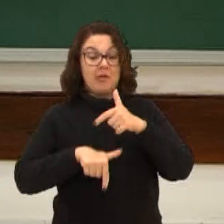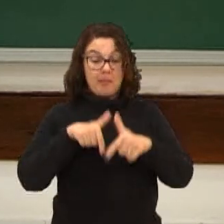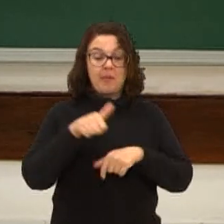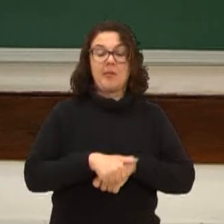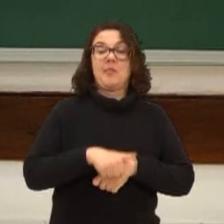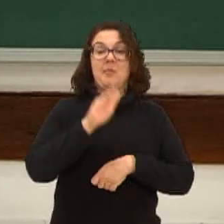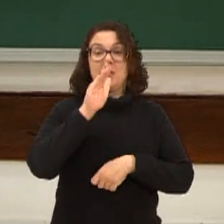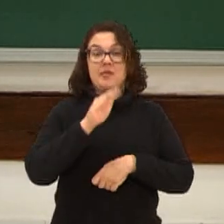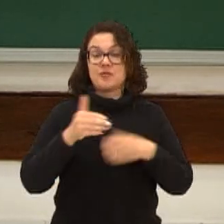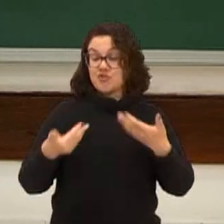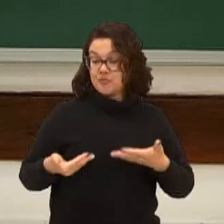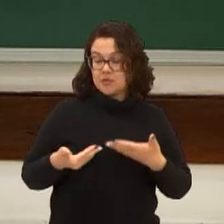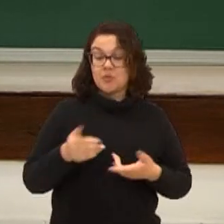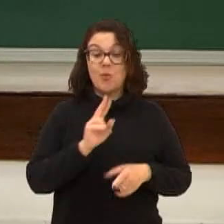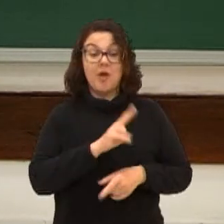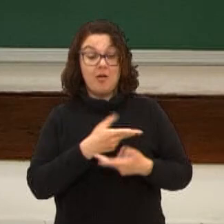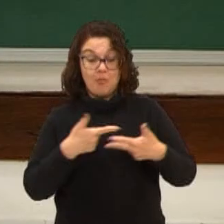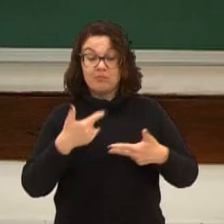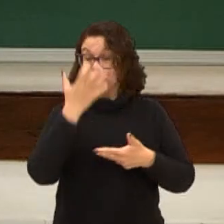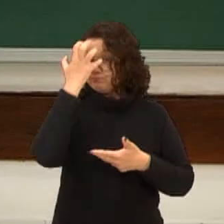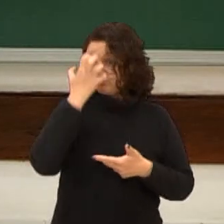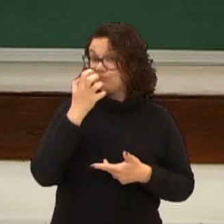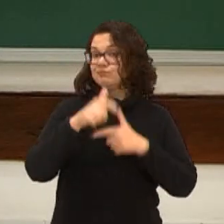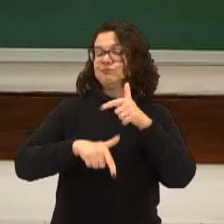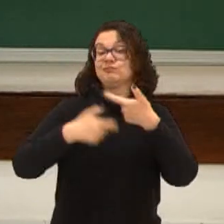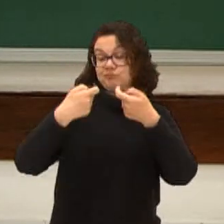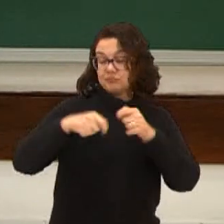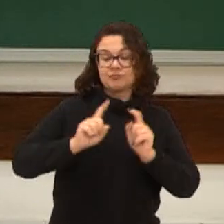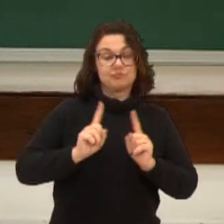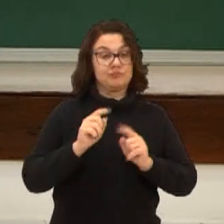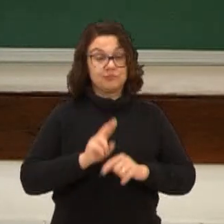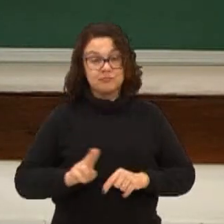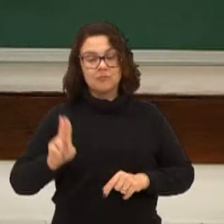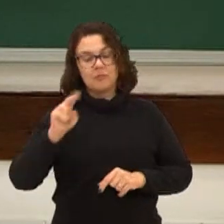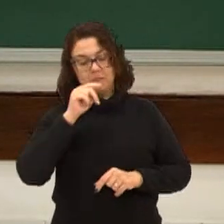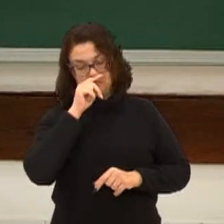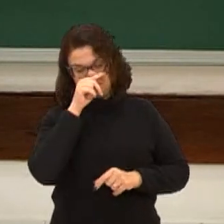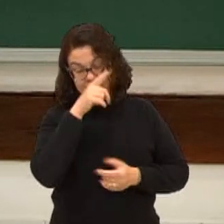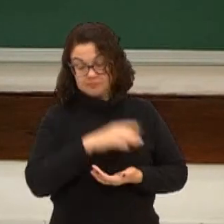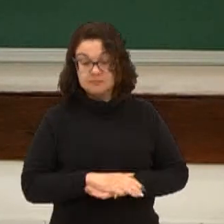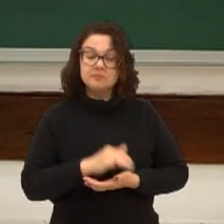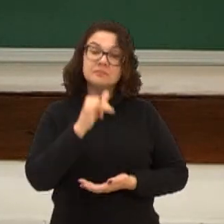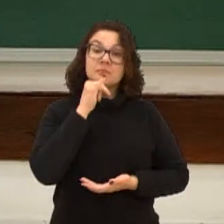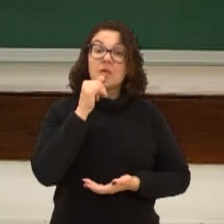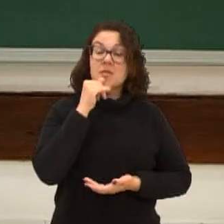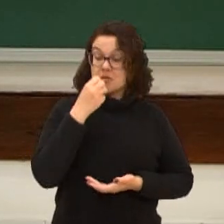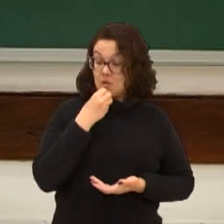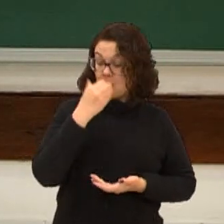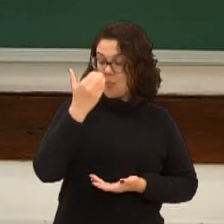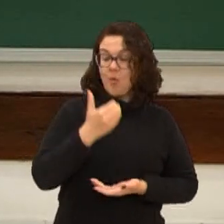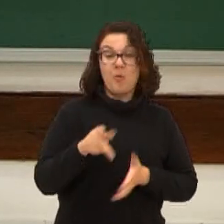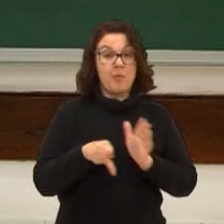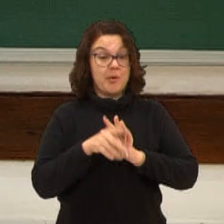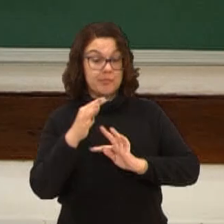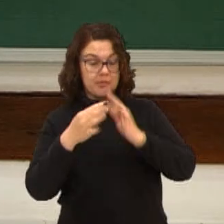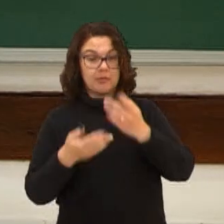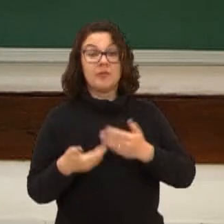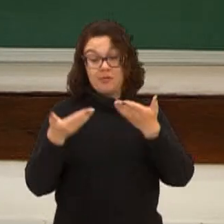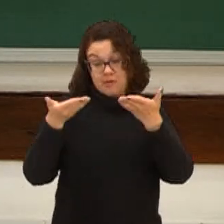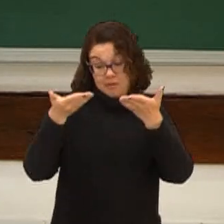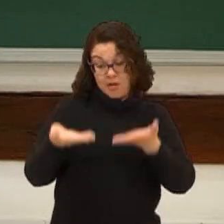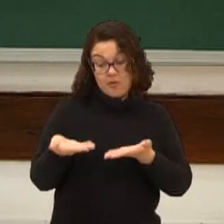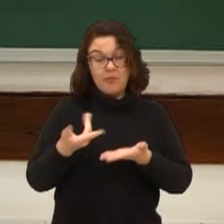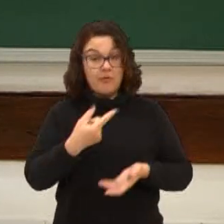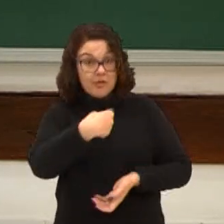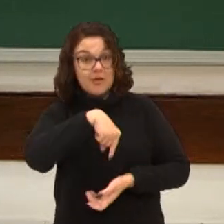do que para coisas que são realmente sérias e necessárias. Um exemplo, né, do bom uso da tecnologia é